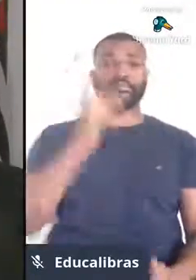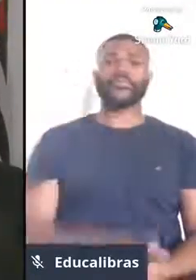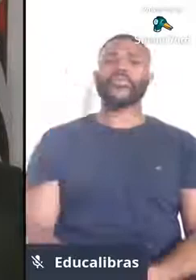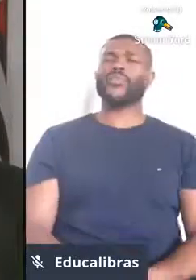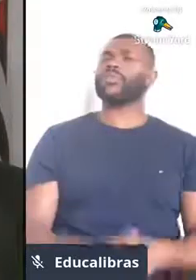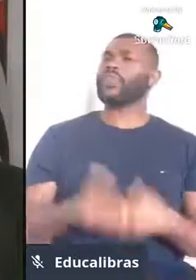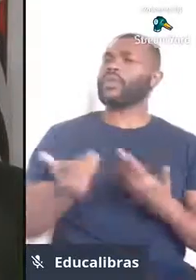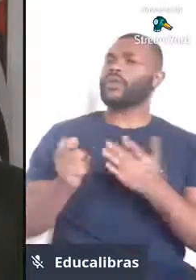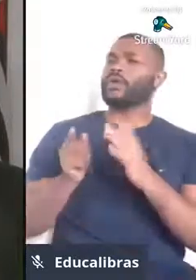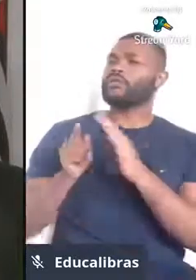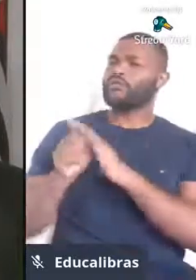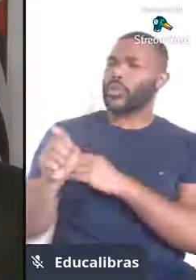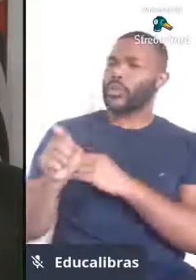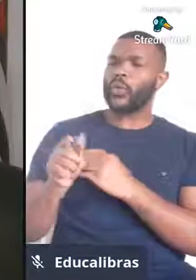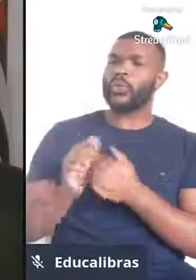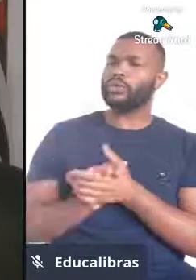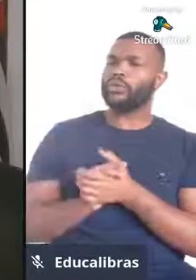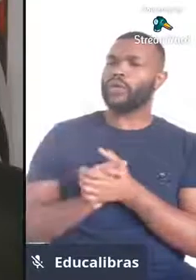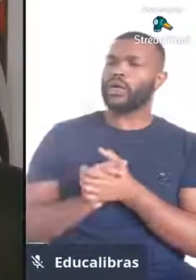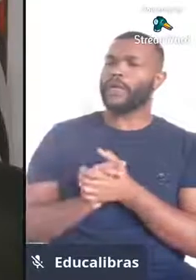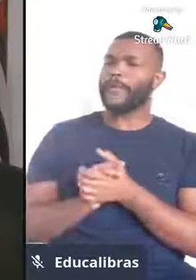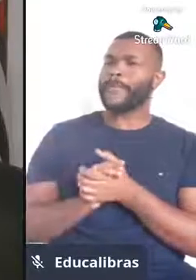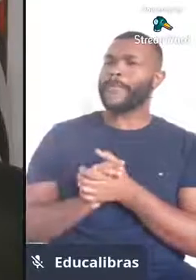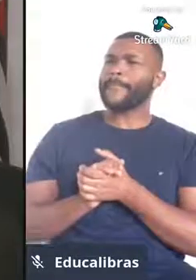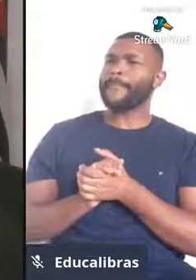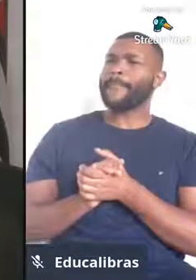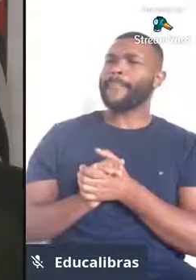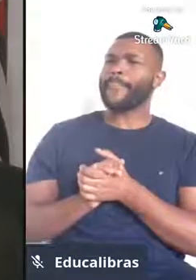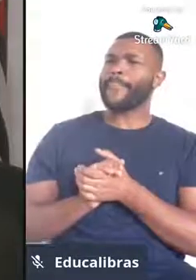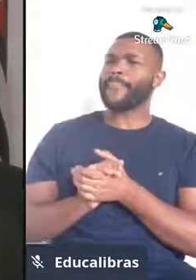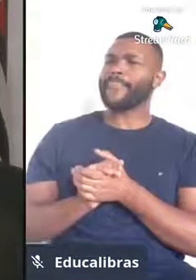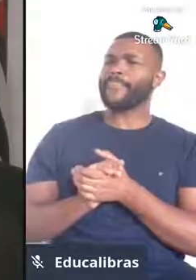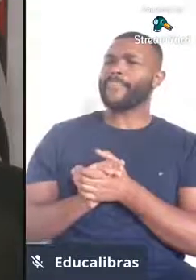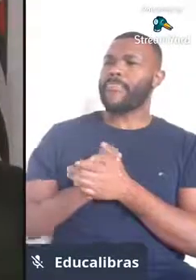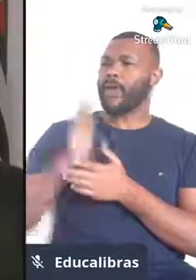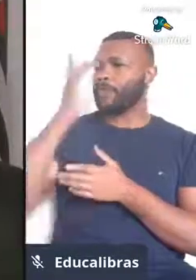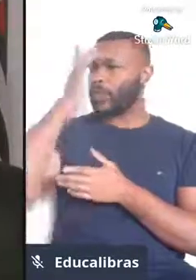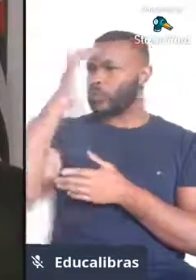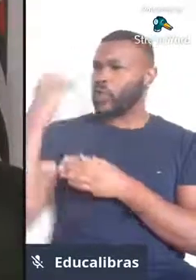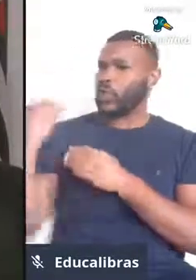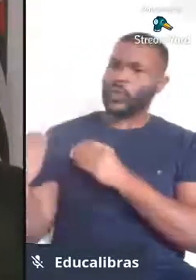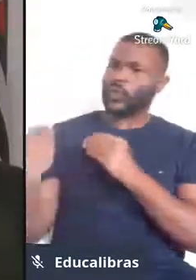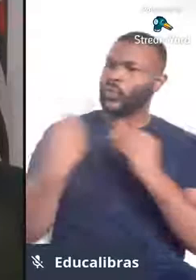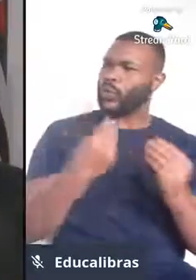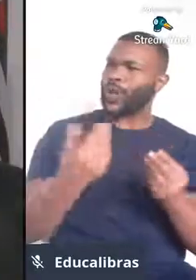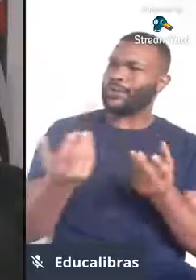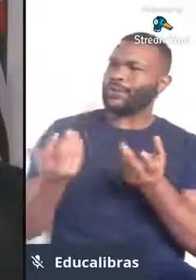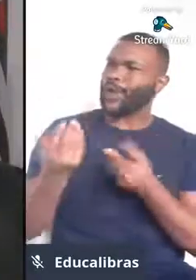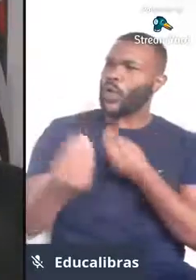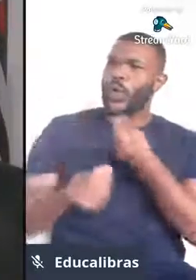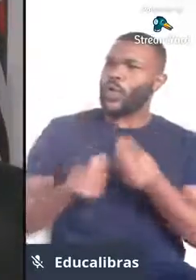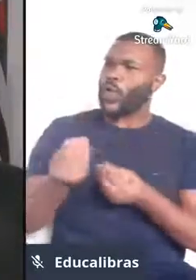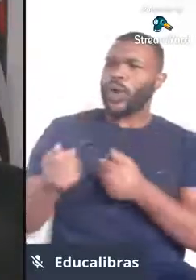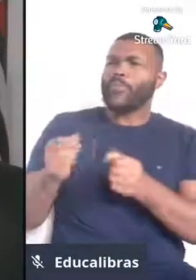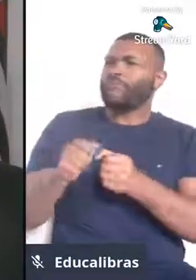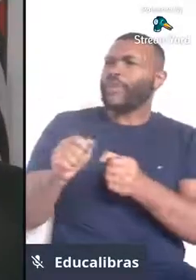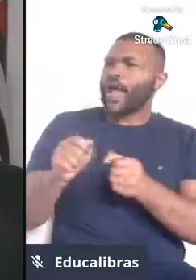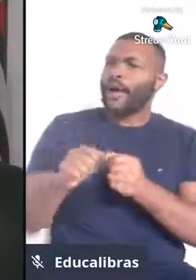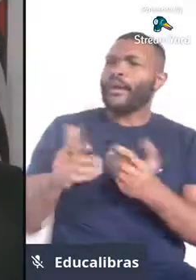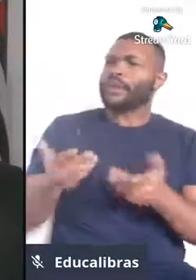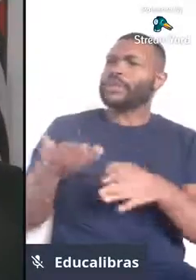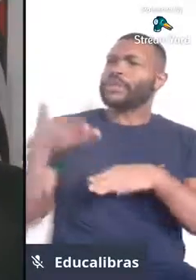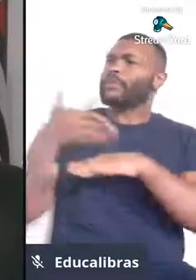faz quem está ouvindo aí, quer doar, como é que faz para doar, como é que faz para participar desse